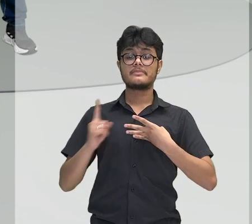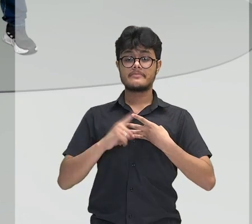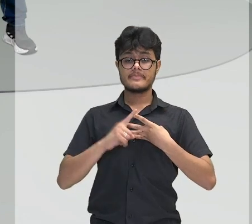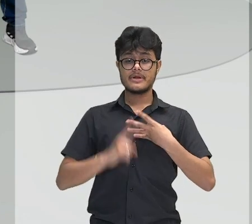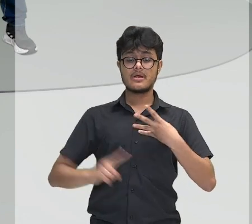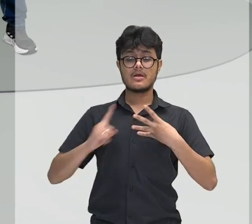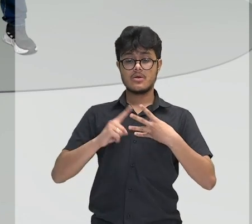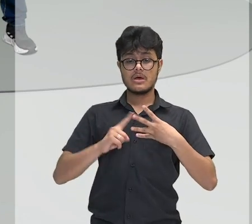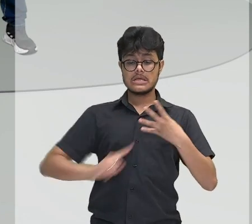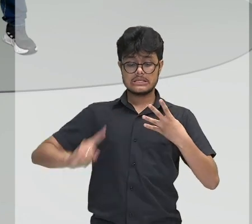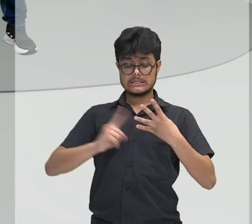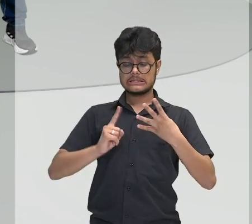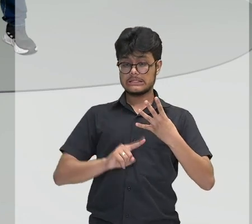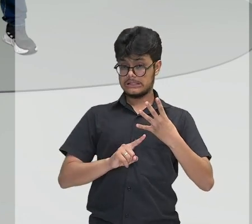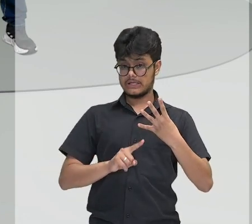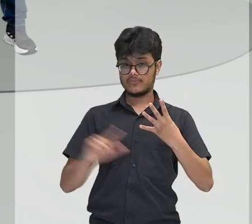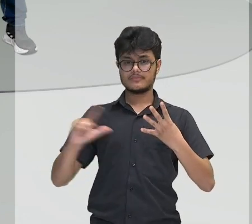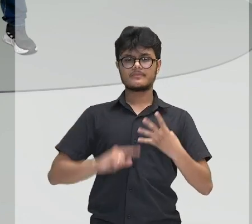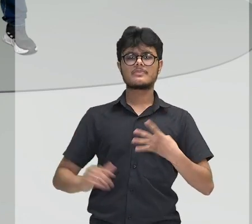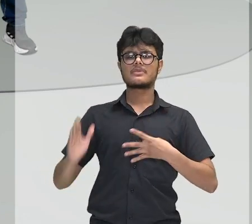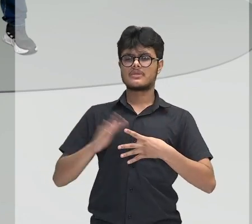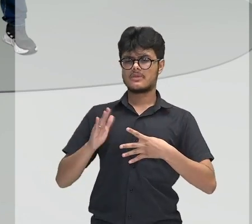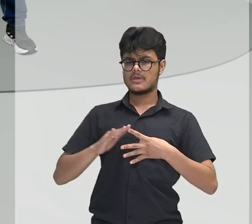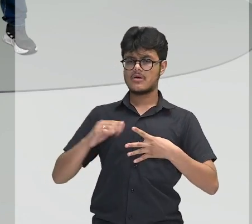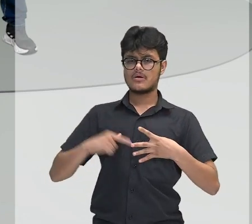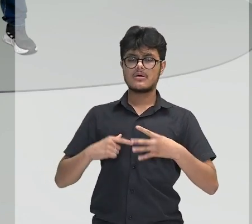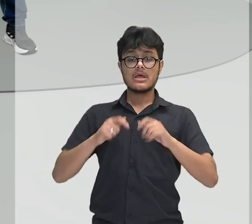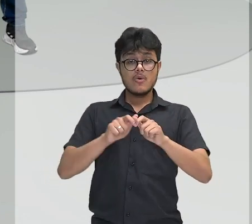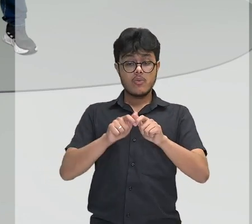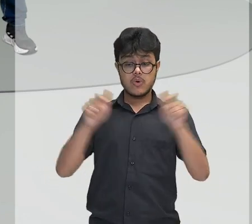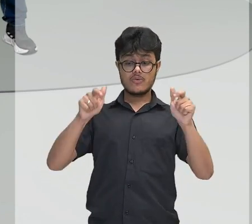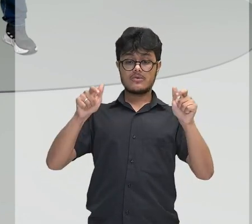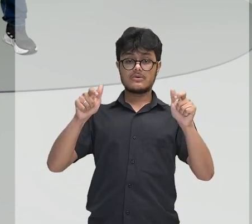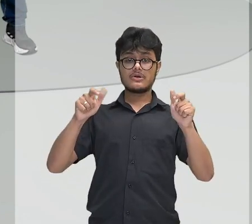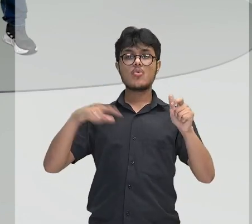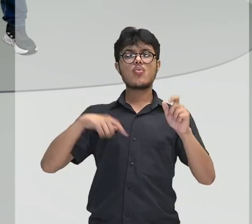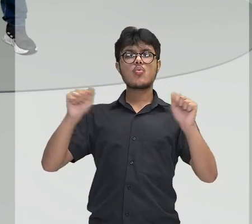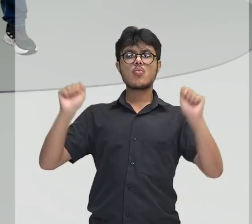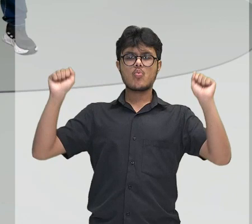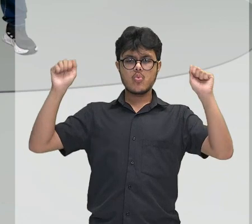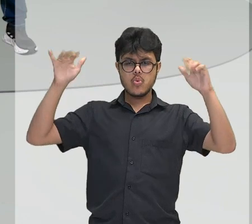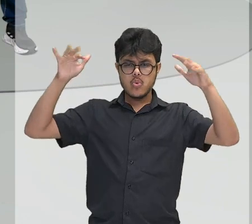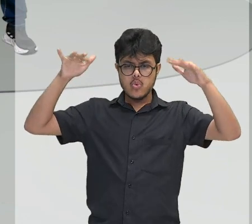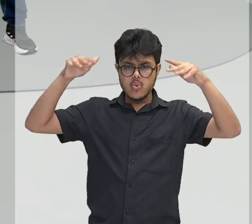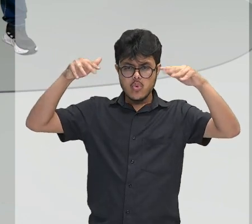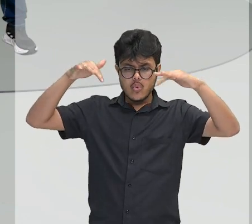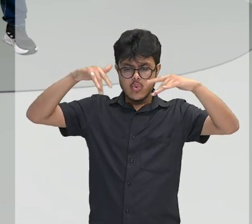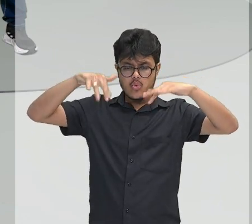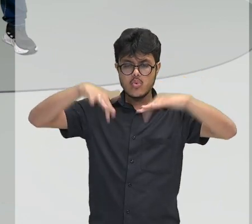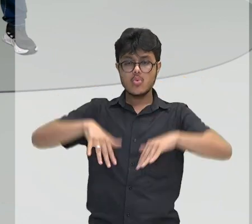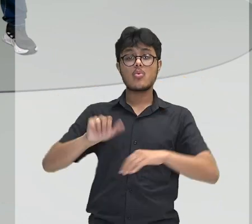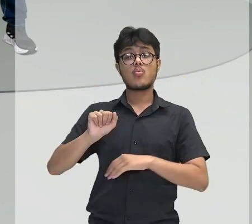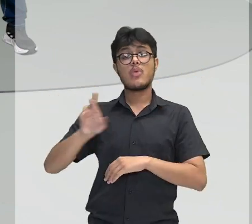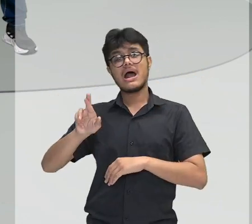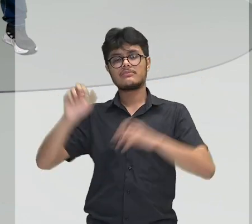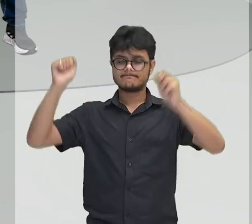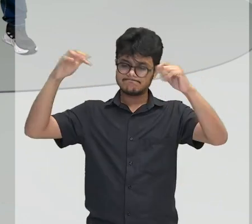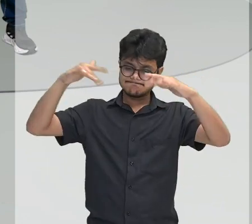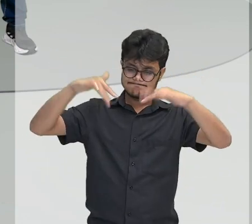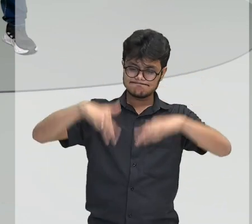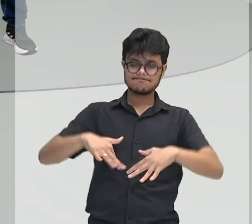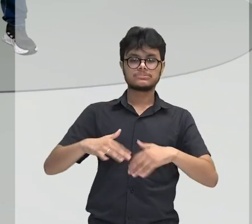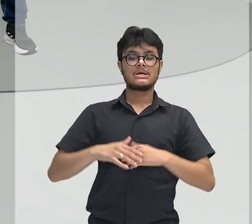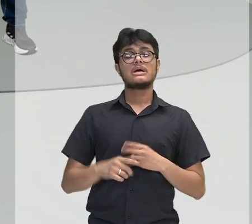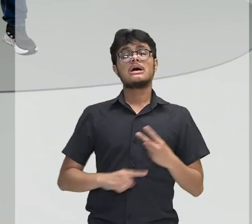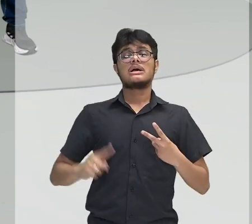é a admissão. Nessa admissão, a válvula é aberta e o ar ele entra ali no nosso cilindro, tá certo?